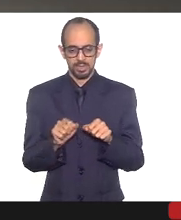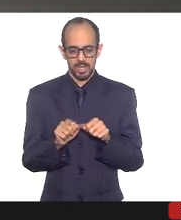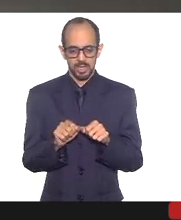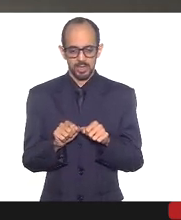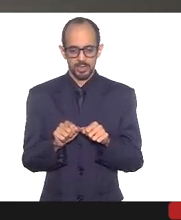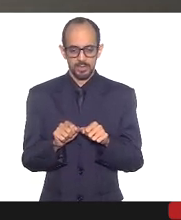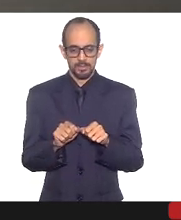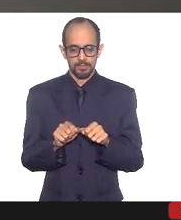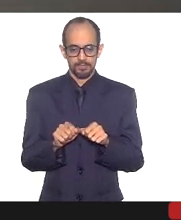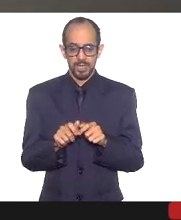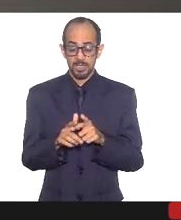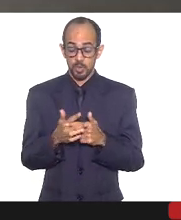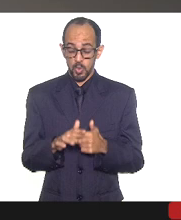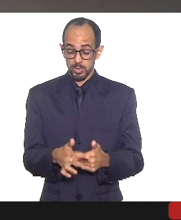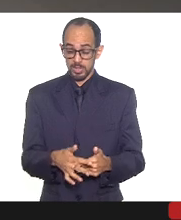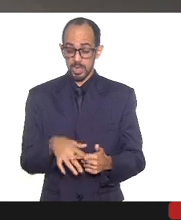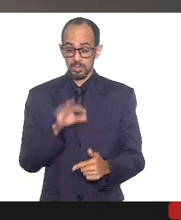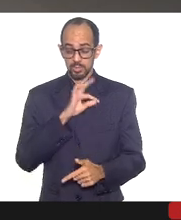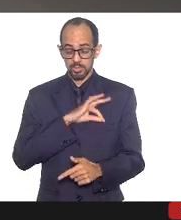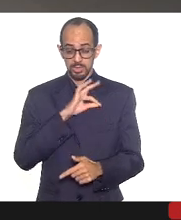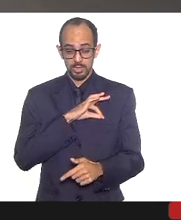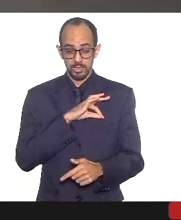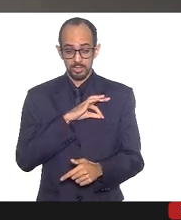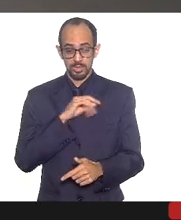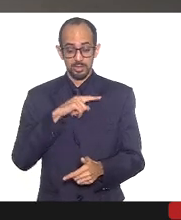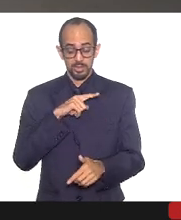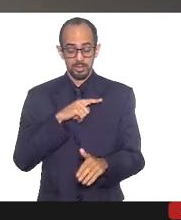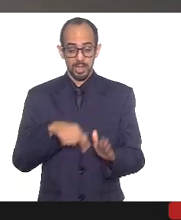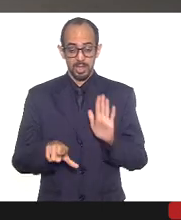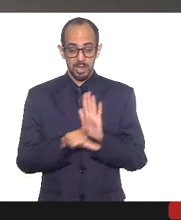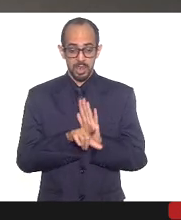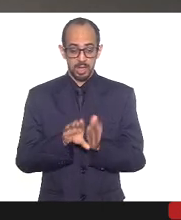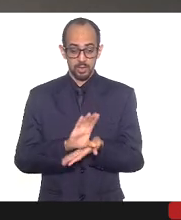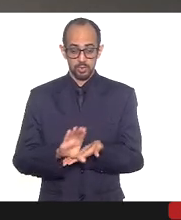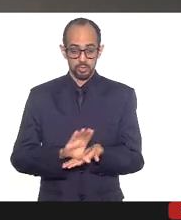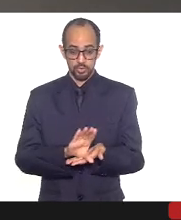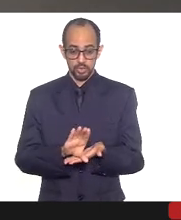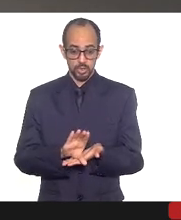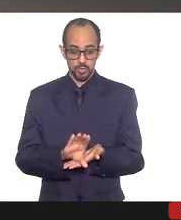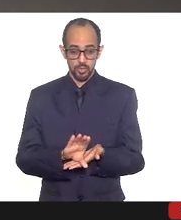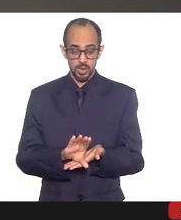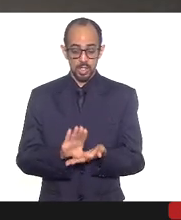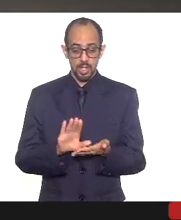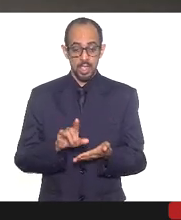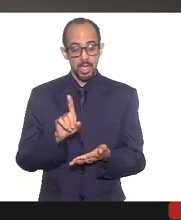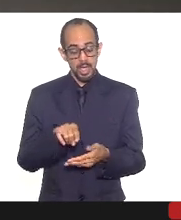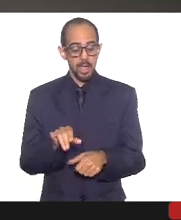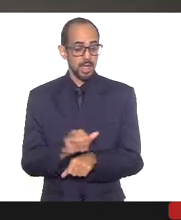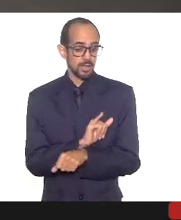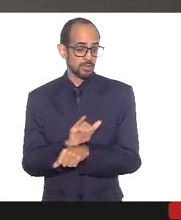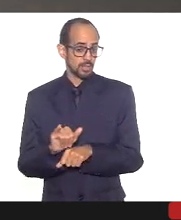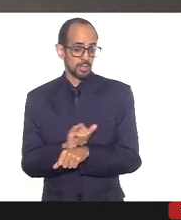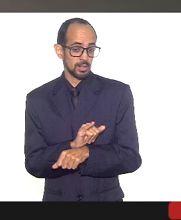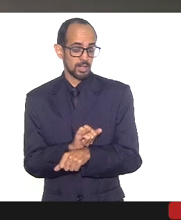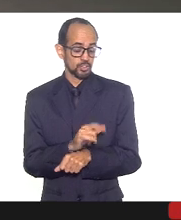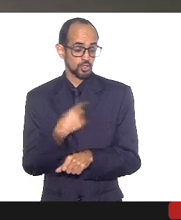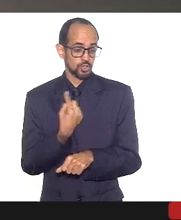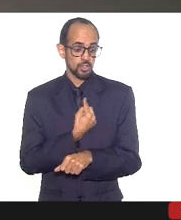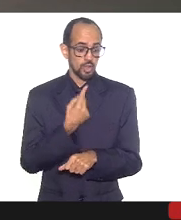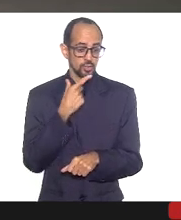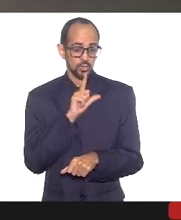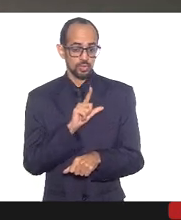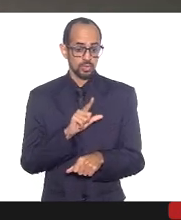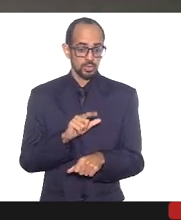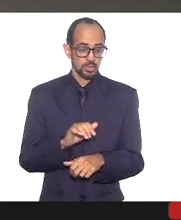reposição salarial garantida pela Constituição é uma das brechas que o nosso plano de operação fiscal permite, né? O artigo 8º